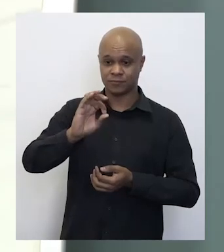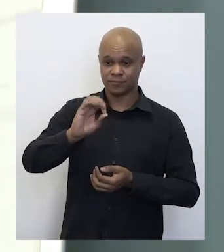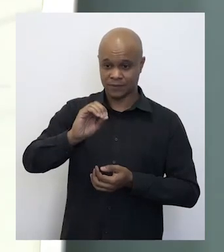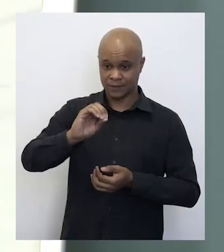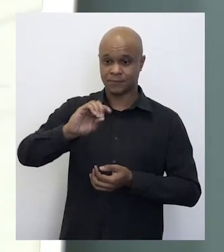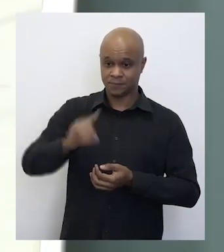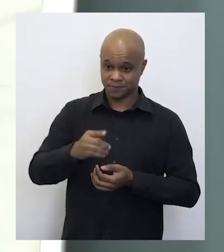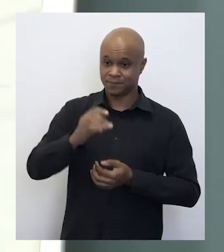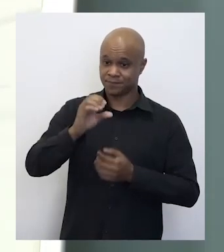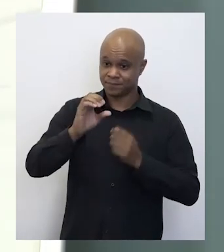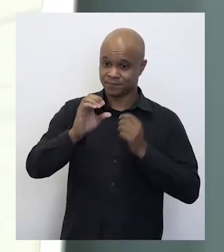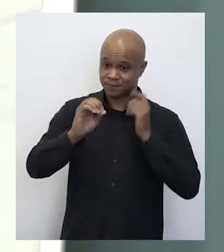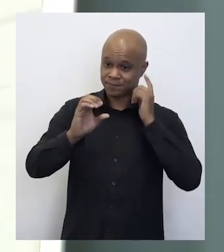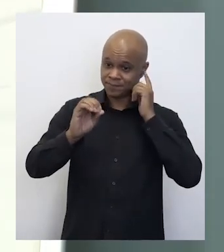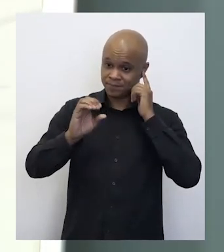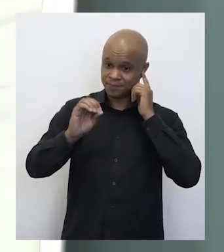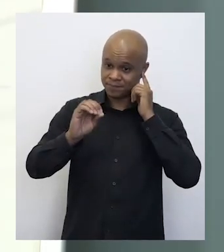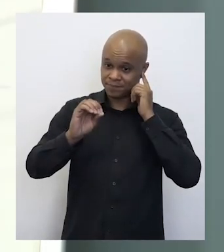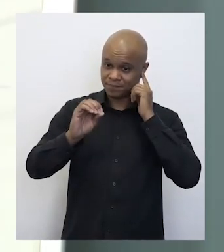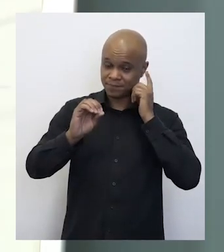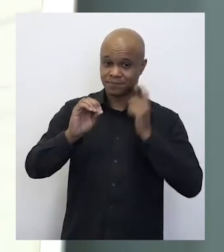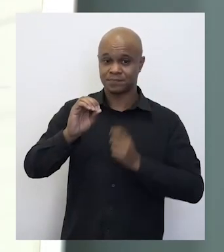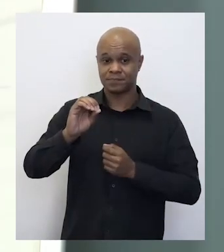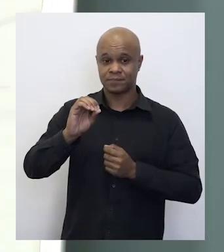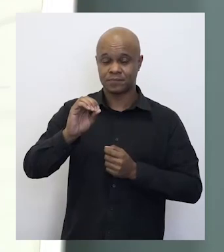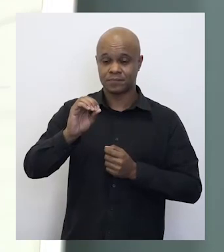000, 3 zeros, 3 professora? zeros. Ah, ok.